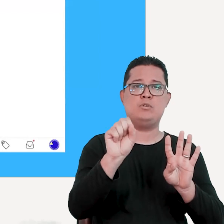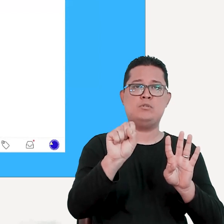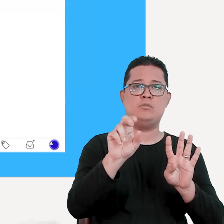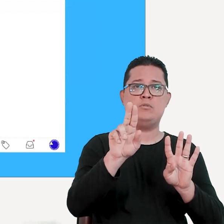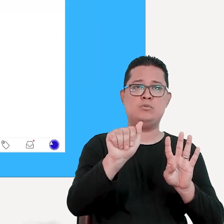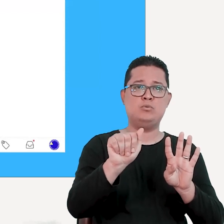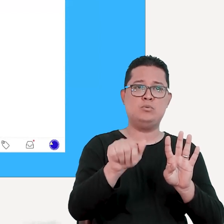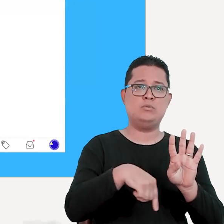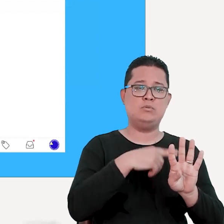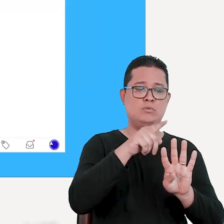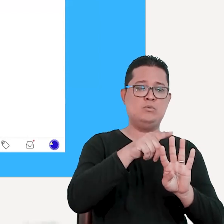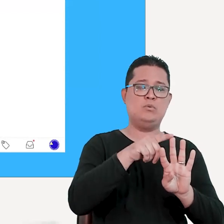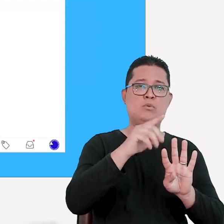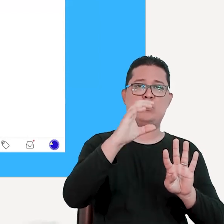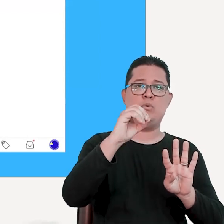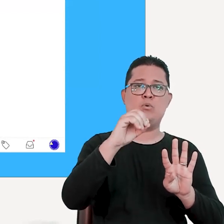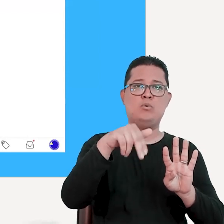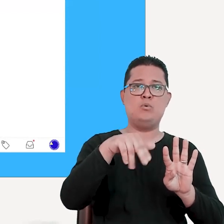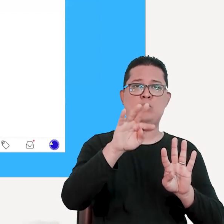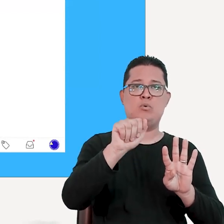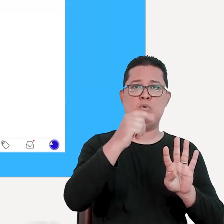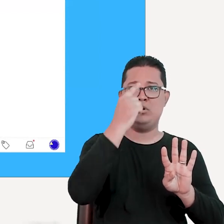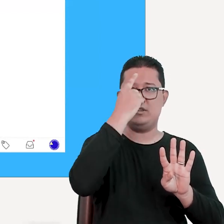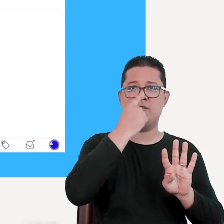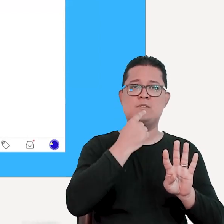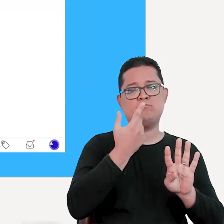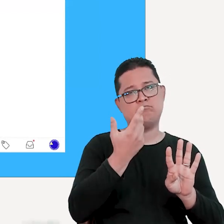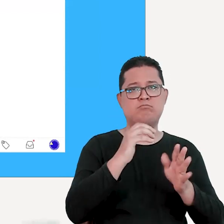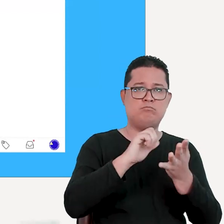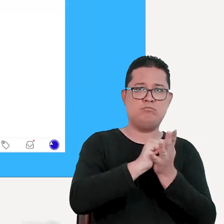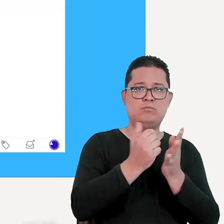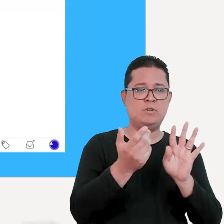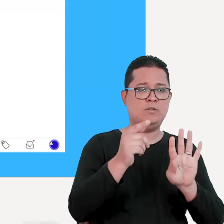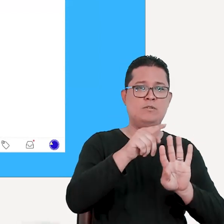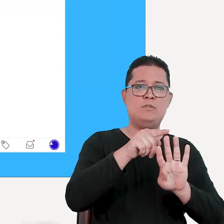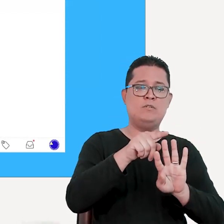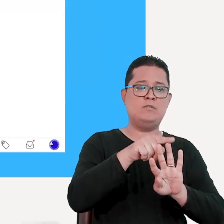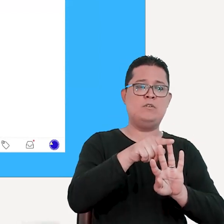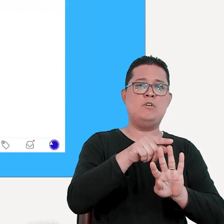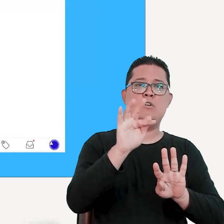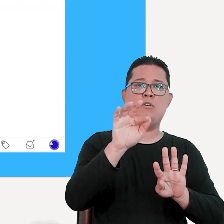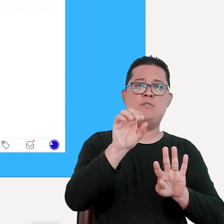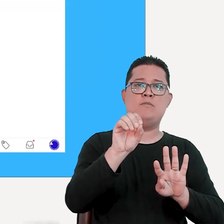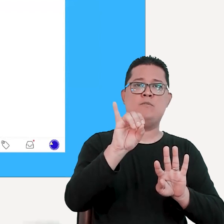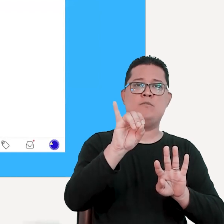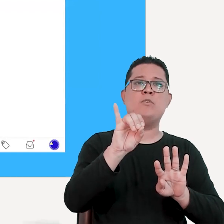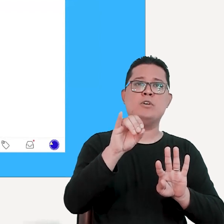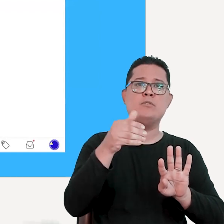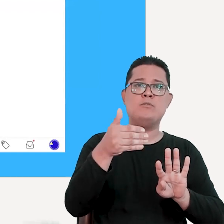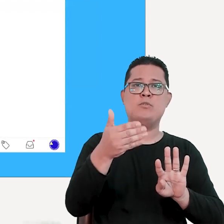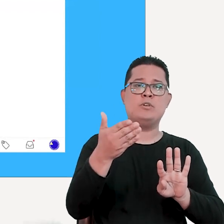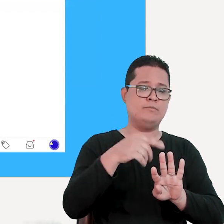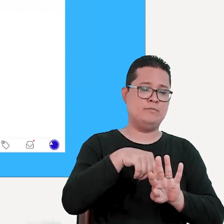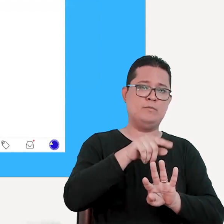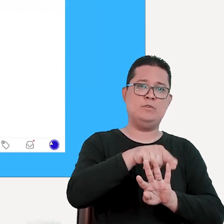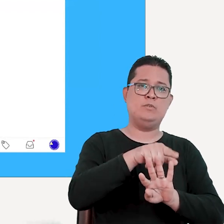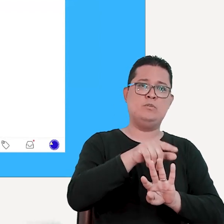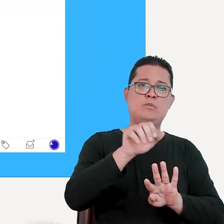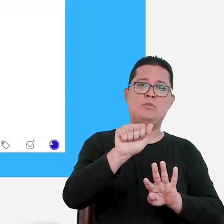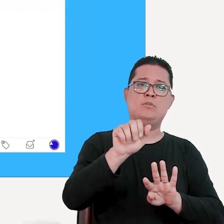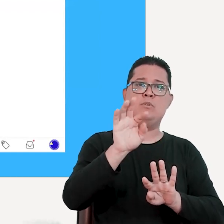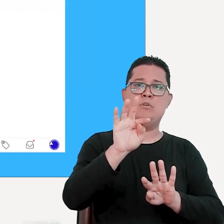eu não conheço o guia de voz e tom da caixa, mas de acordo com as telas, né, do aplicativo, de acordo